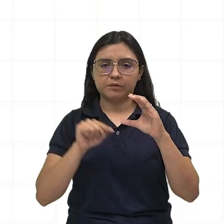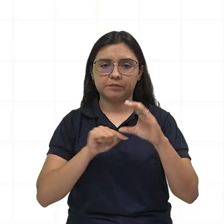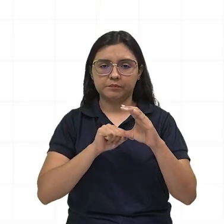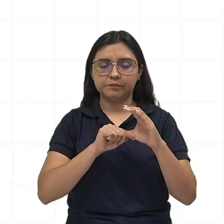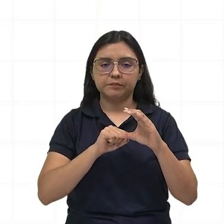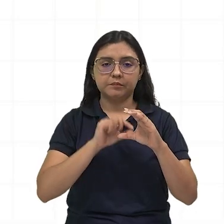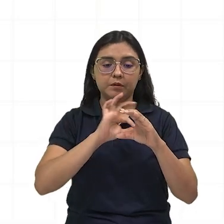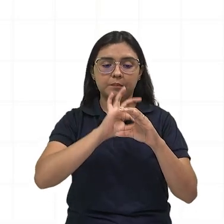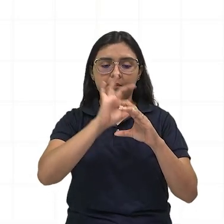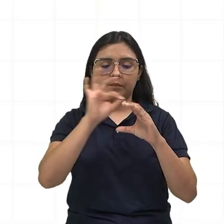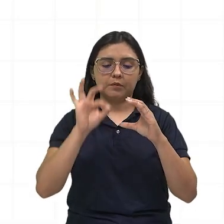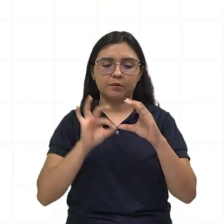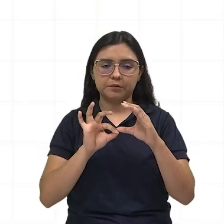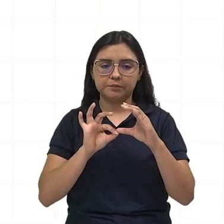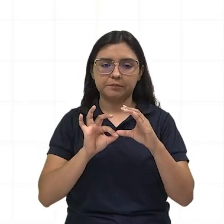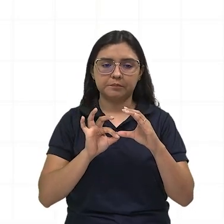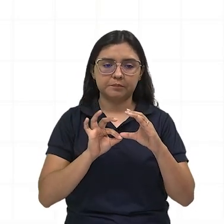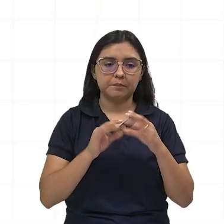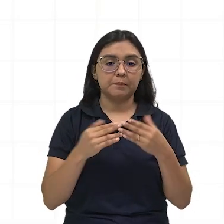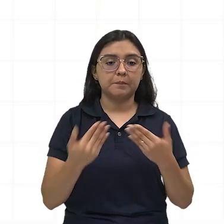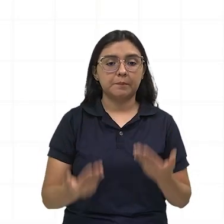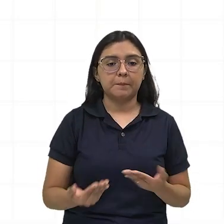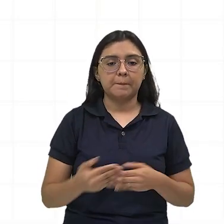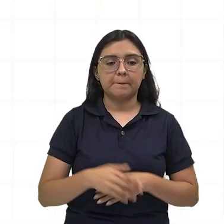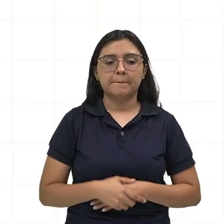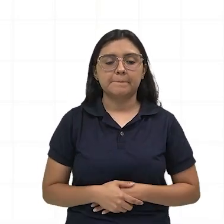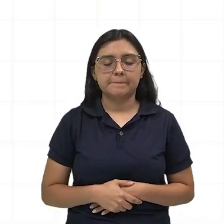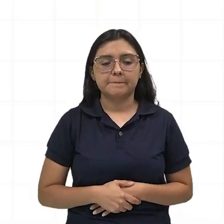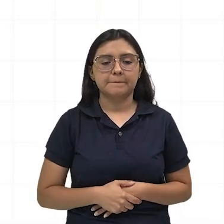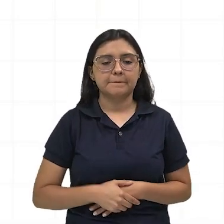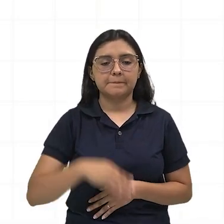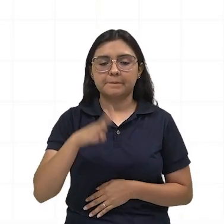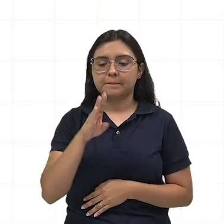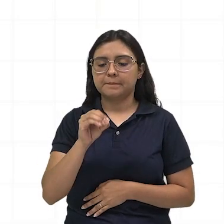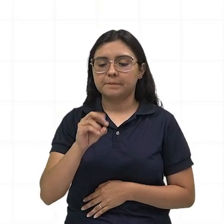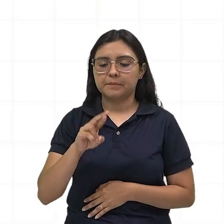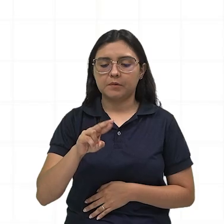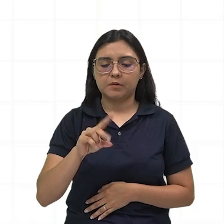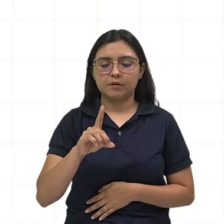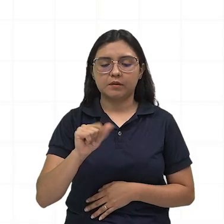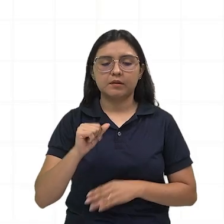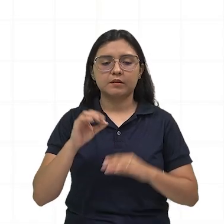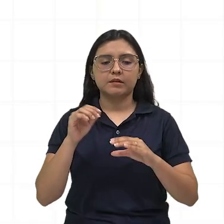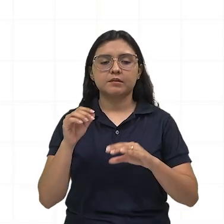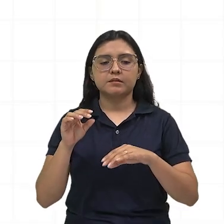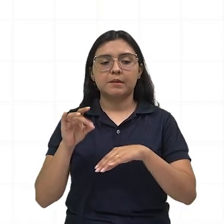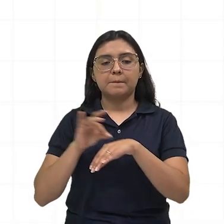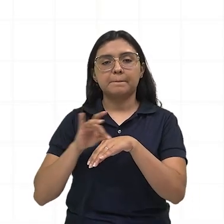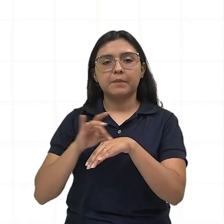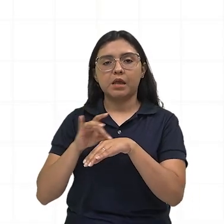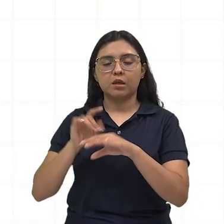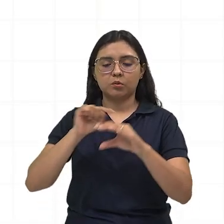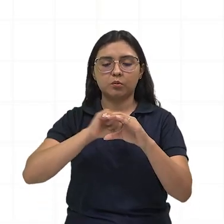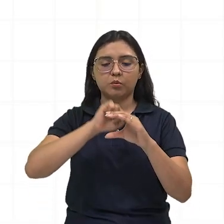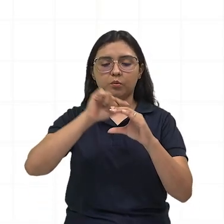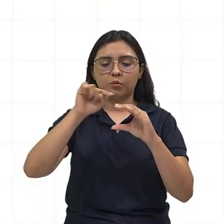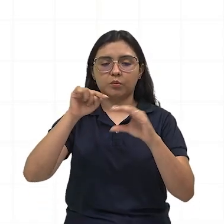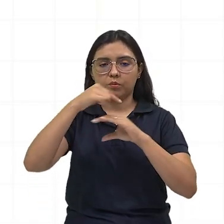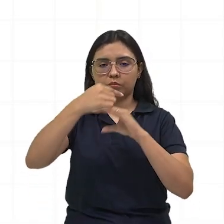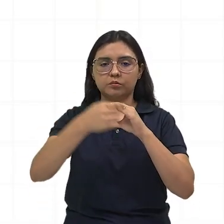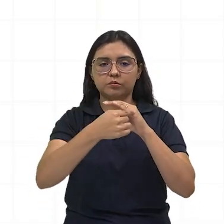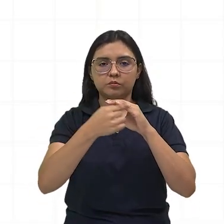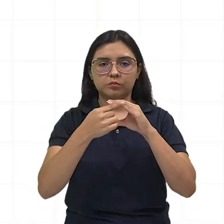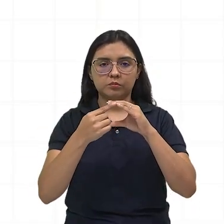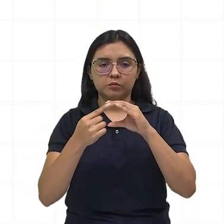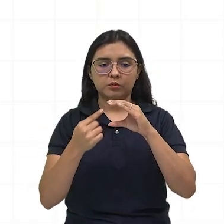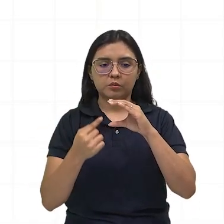borda. Portanto, olha, a circunferência aqui, olha, é essa linha em preto. É